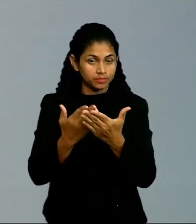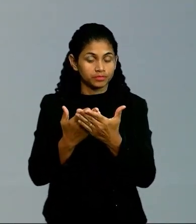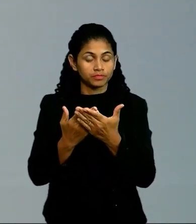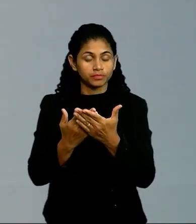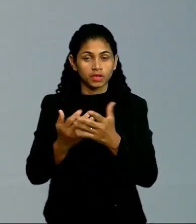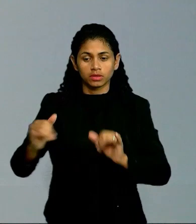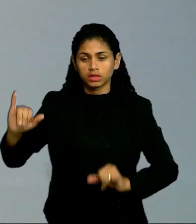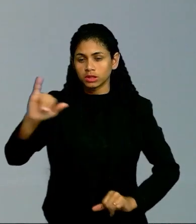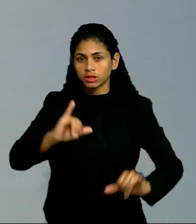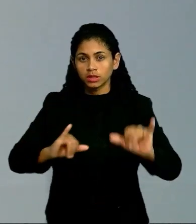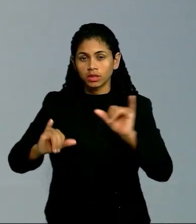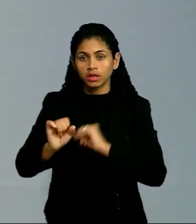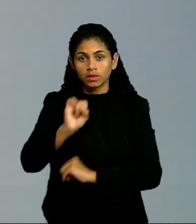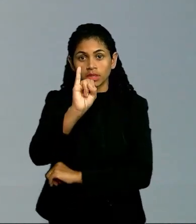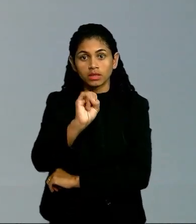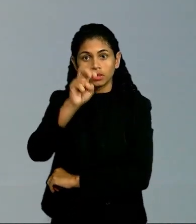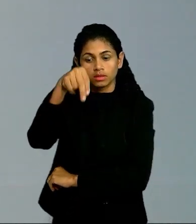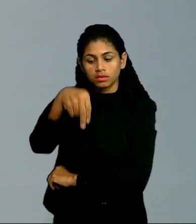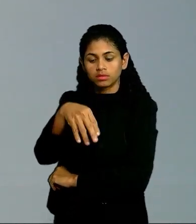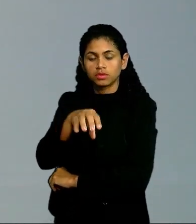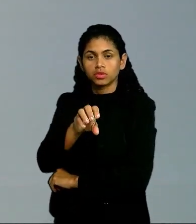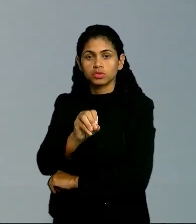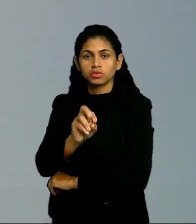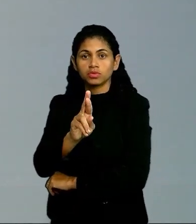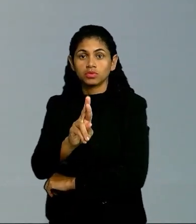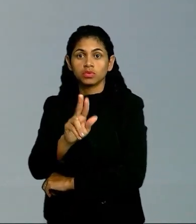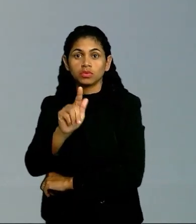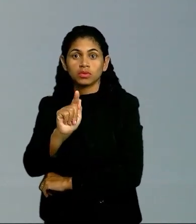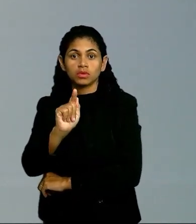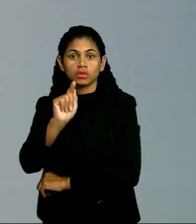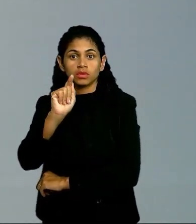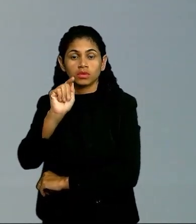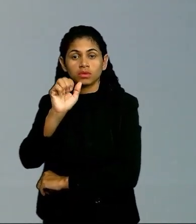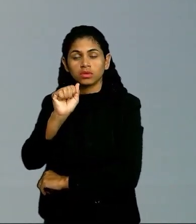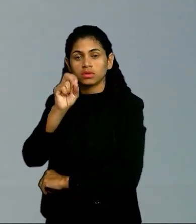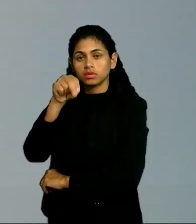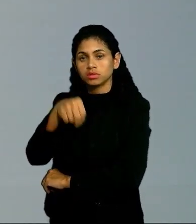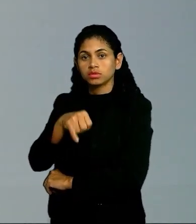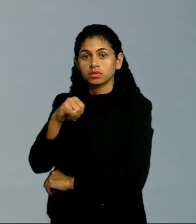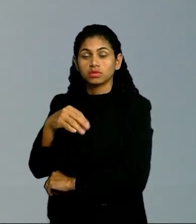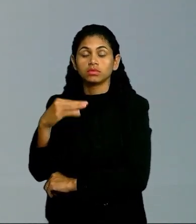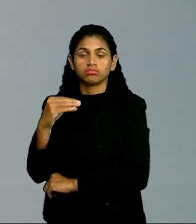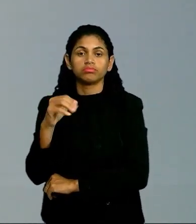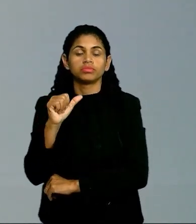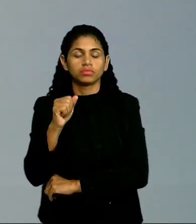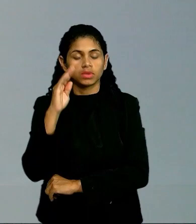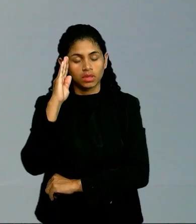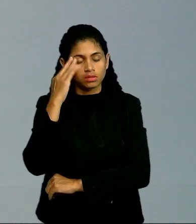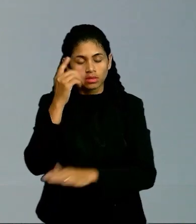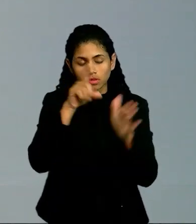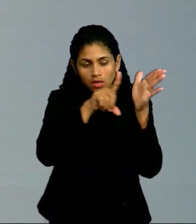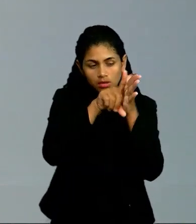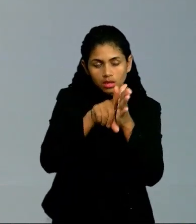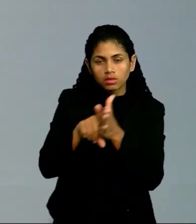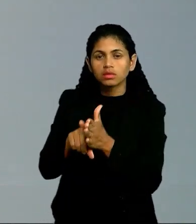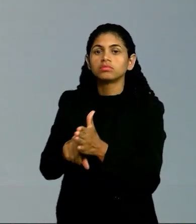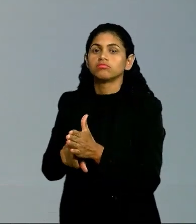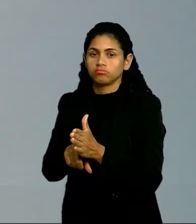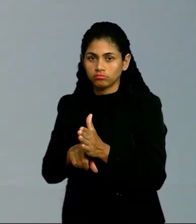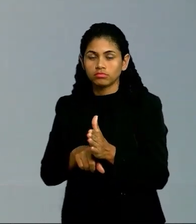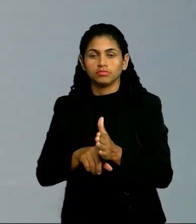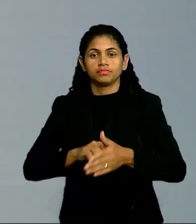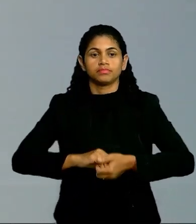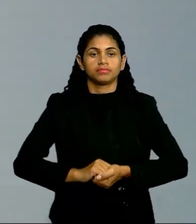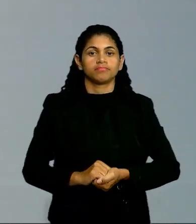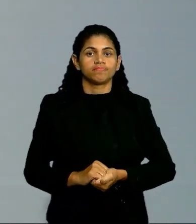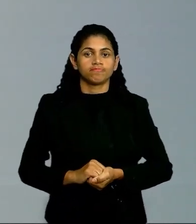Química Inorgânica lá na nossa plataforma, para visualizar melhor o que é um peróxido e o que é um superóxido, perfeito?